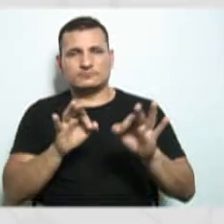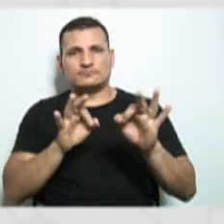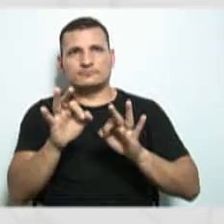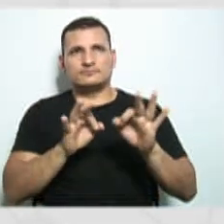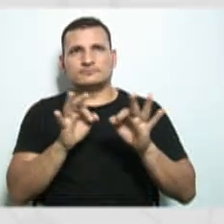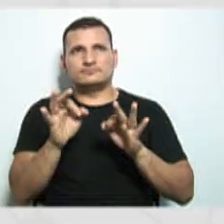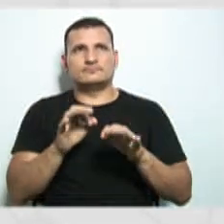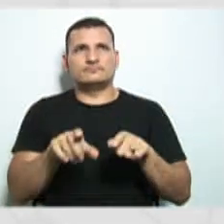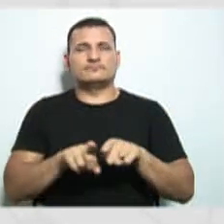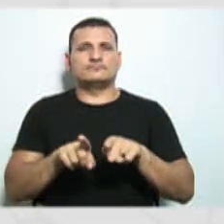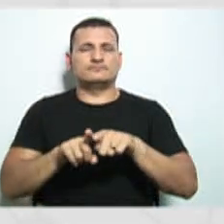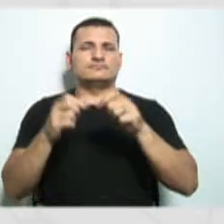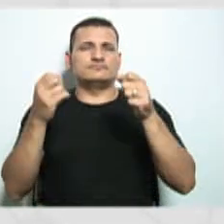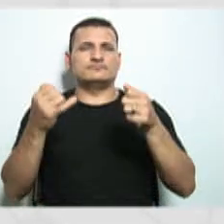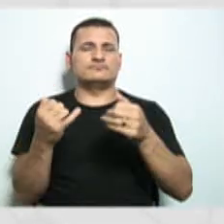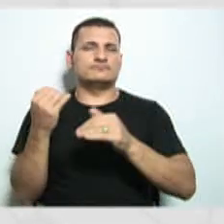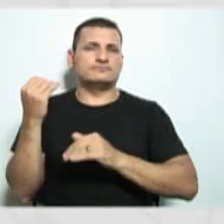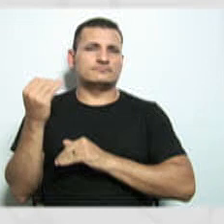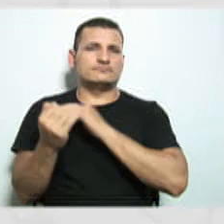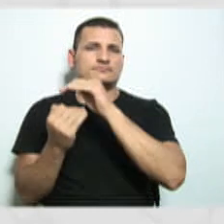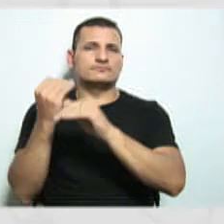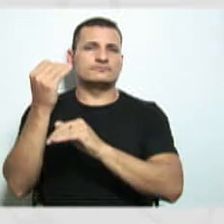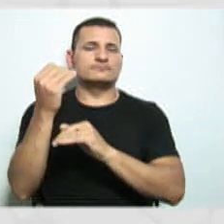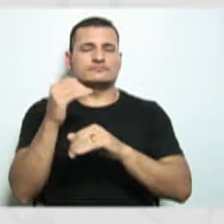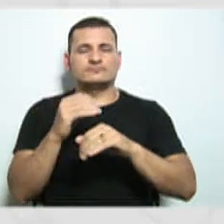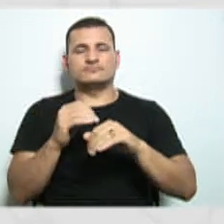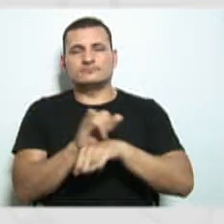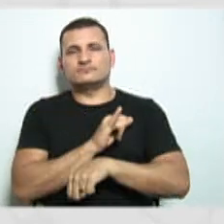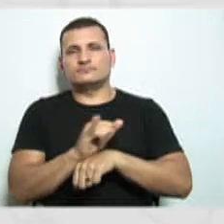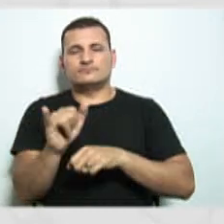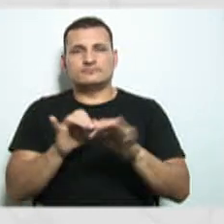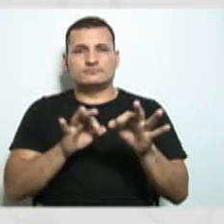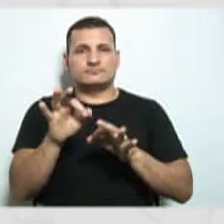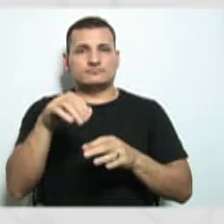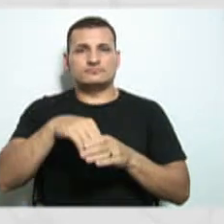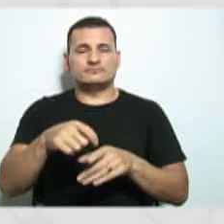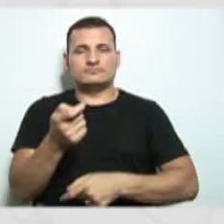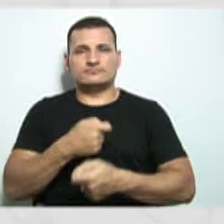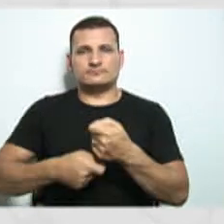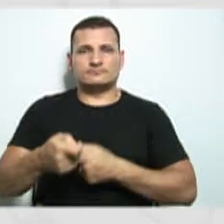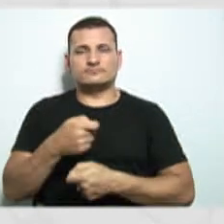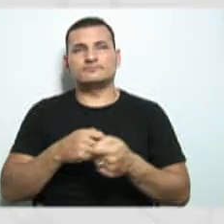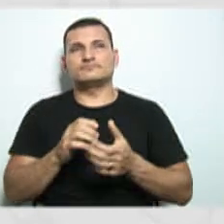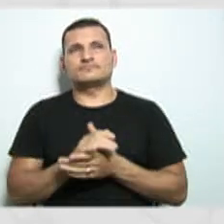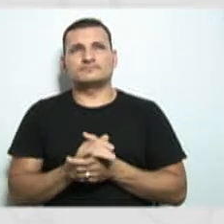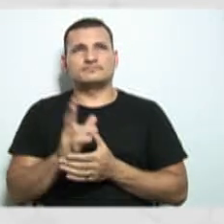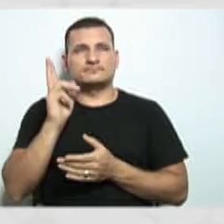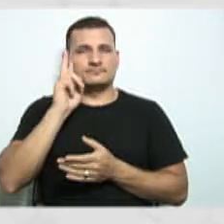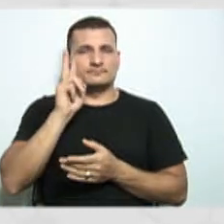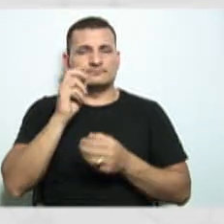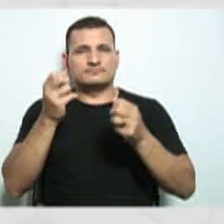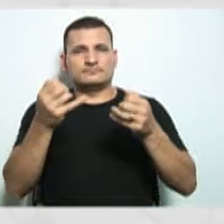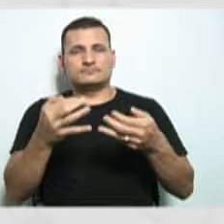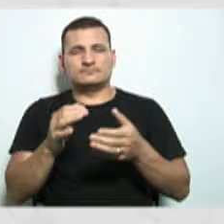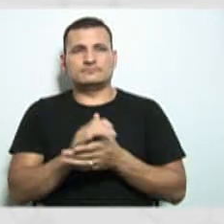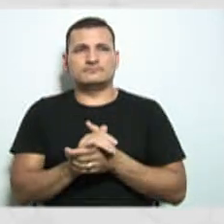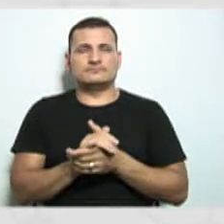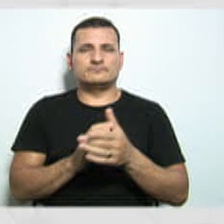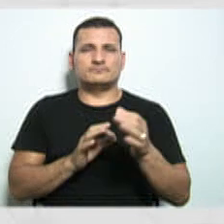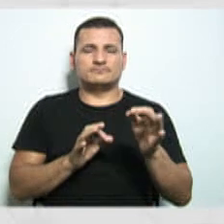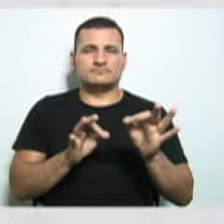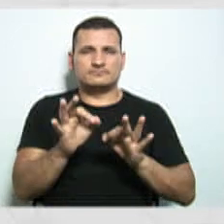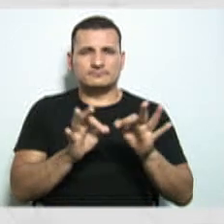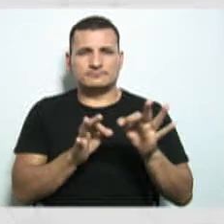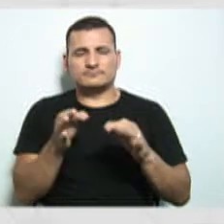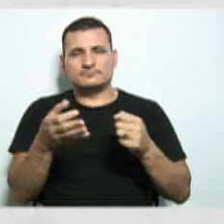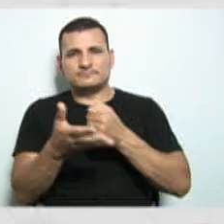na evolução do planejamento estratégico, né, na administração. Quais sejam, Elau? Lembra que nós falamos do planejamento financeiro básico,